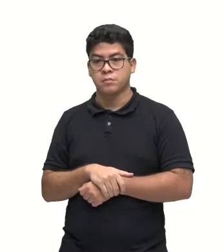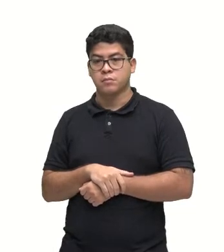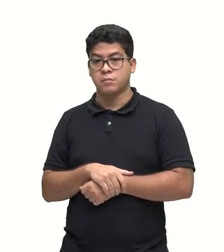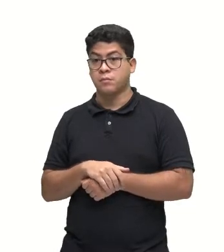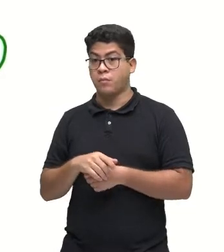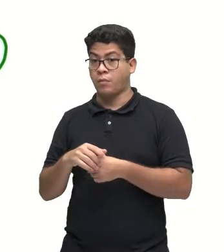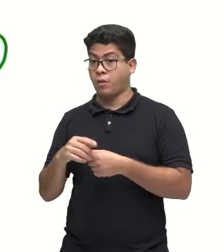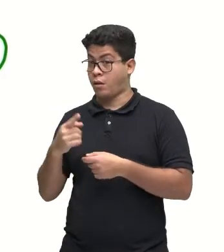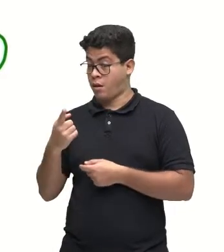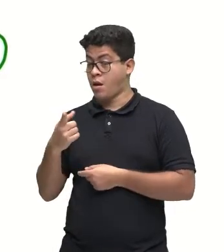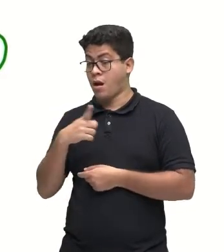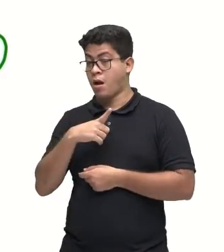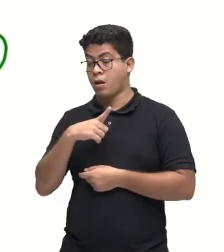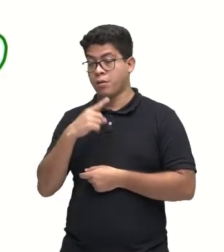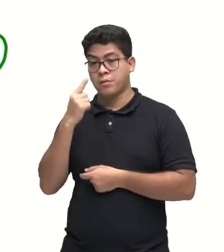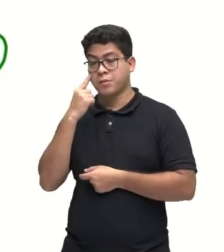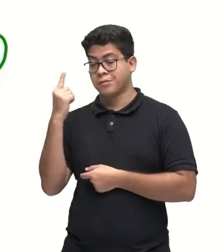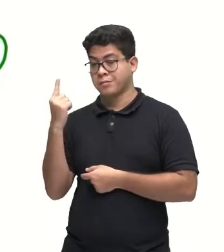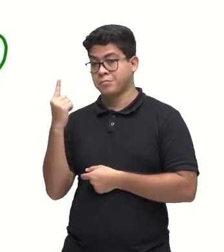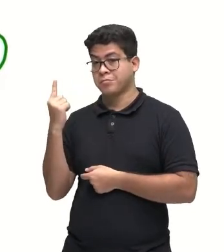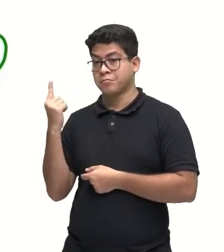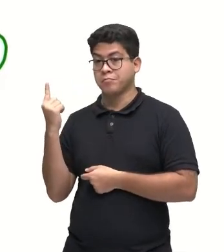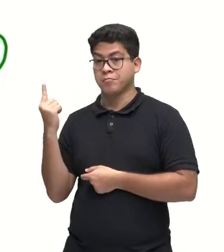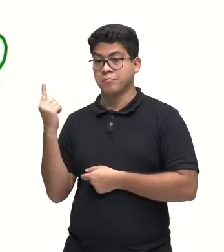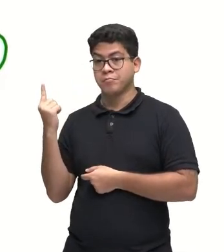resposta é essa aqui.